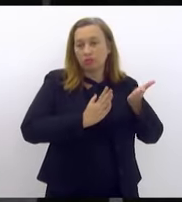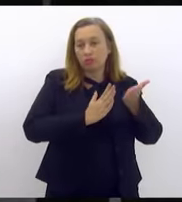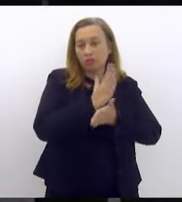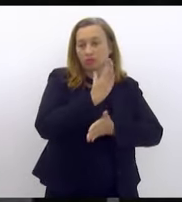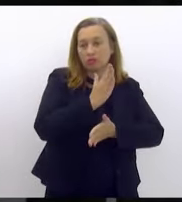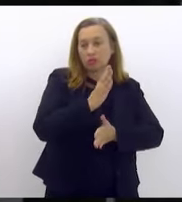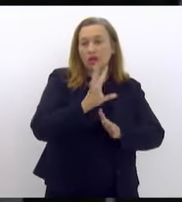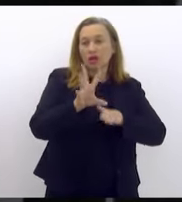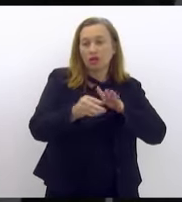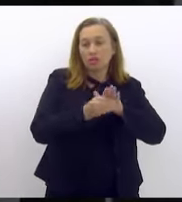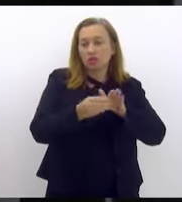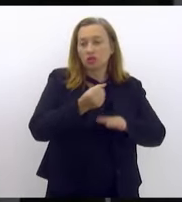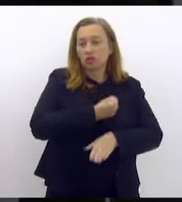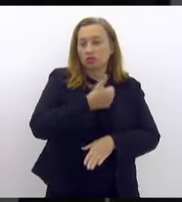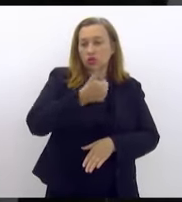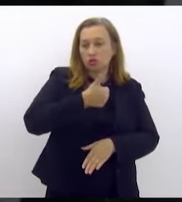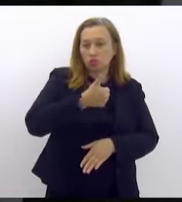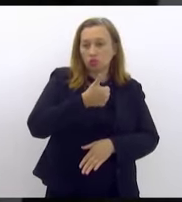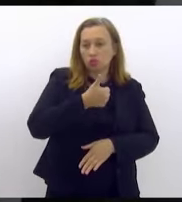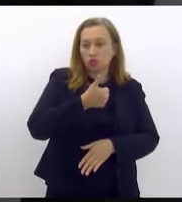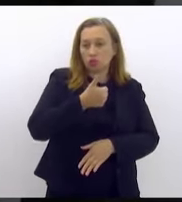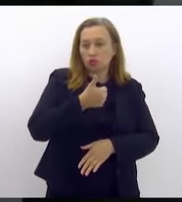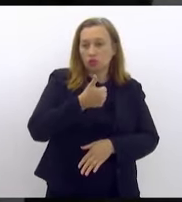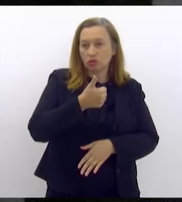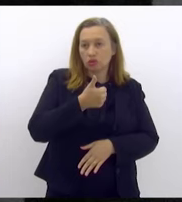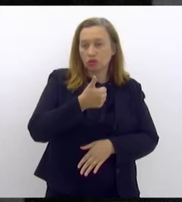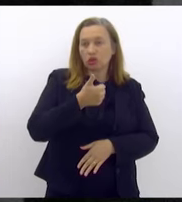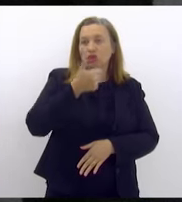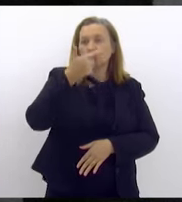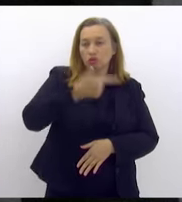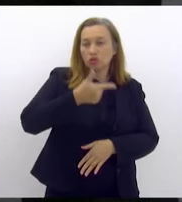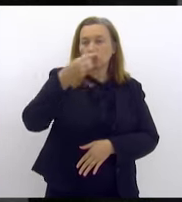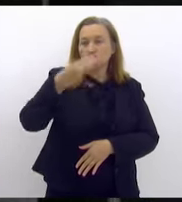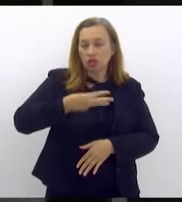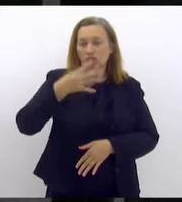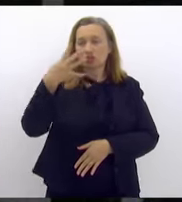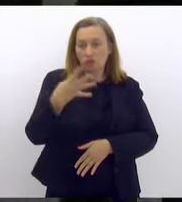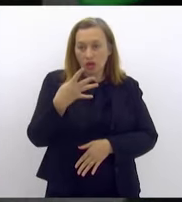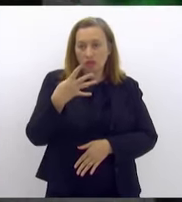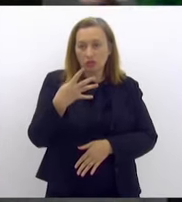favorável à emenda 1, favorável às emendas 2, 3